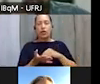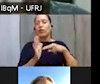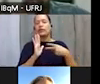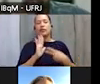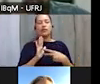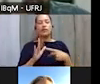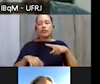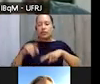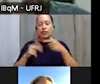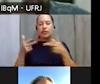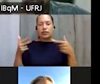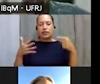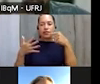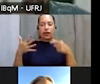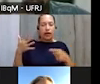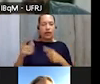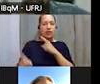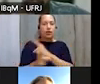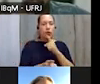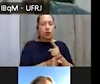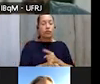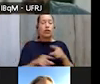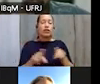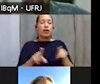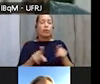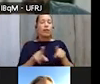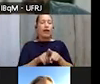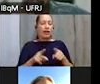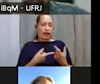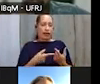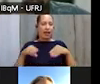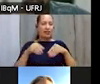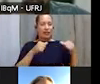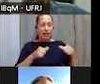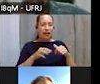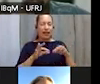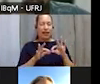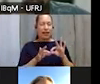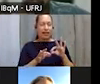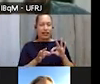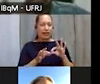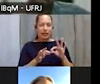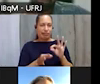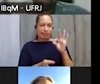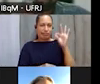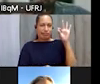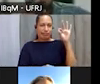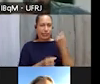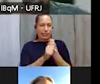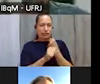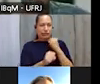eles encontram, e a extensão do nosso território. Né? Acho que a gente está assim num momento muito inicial de